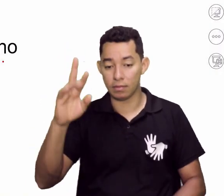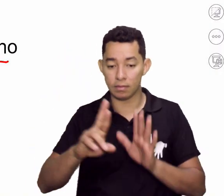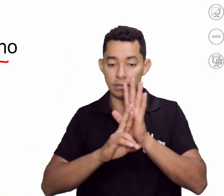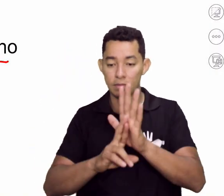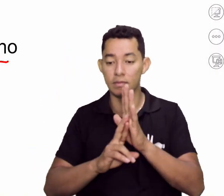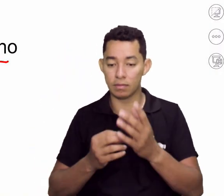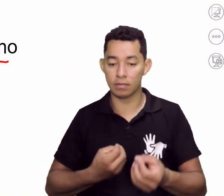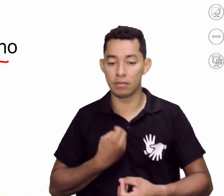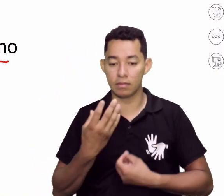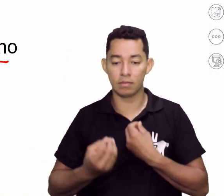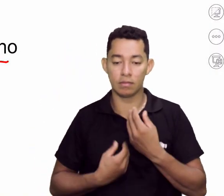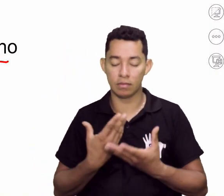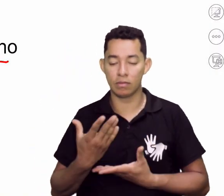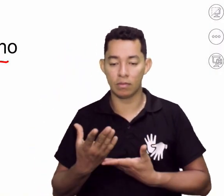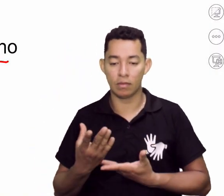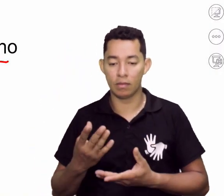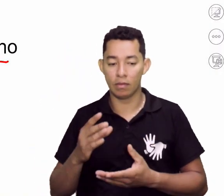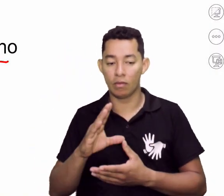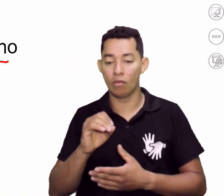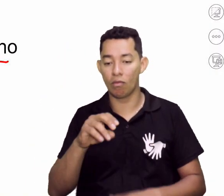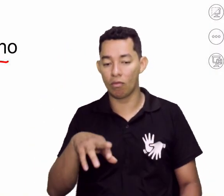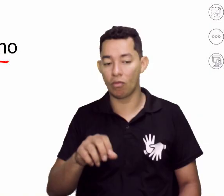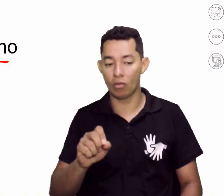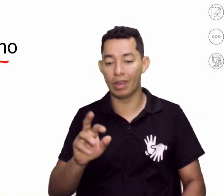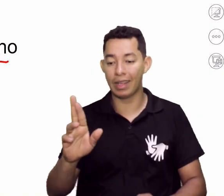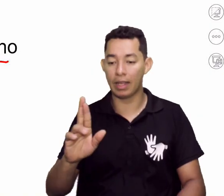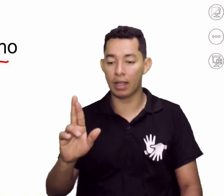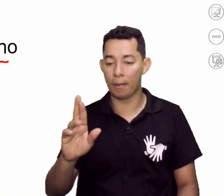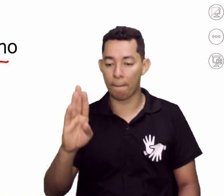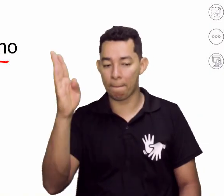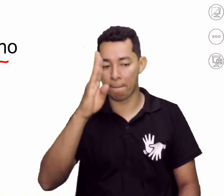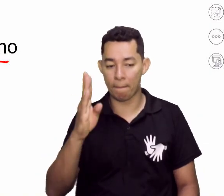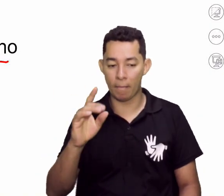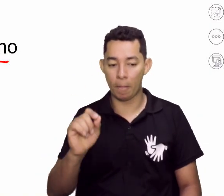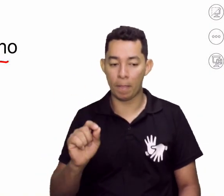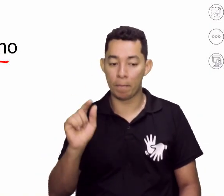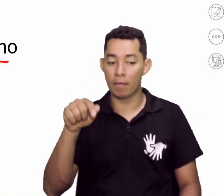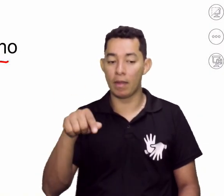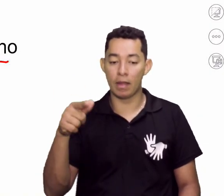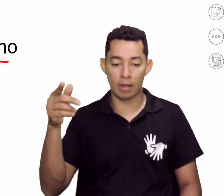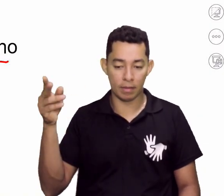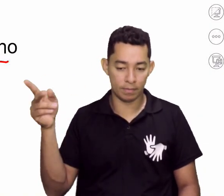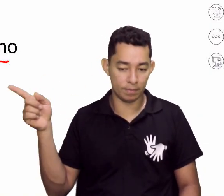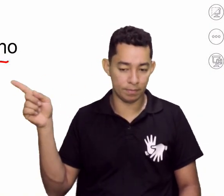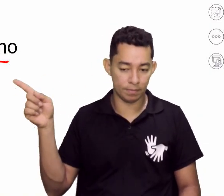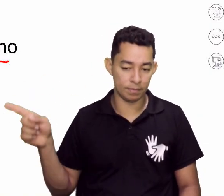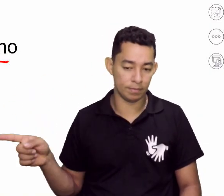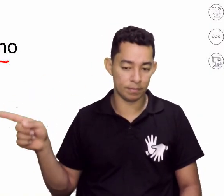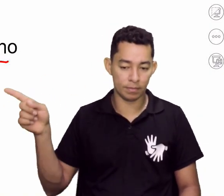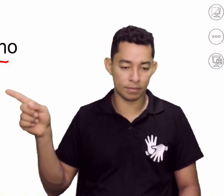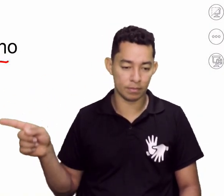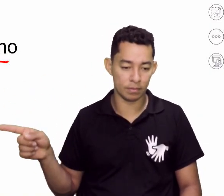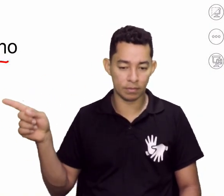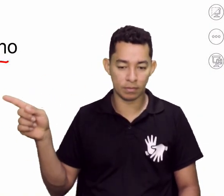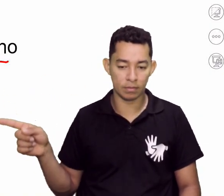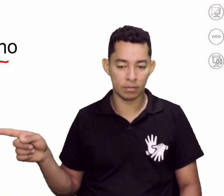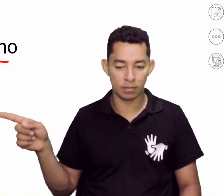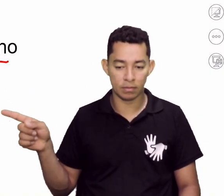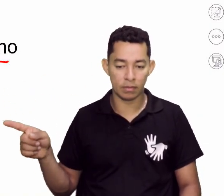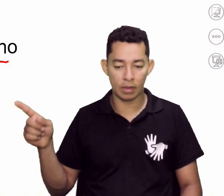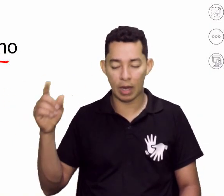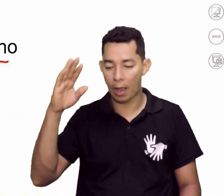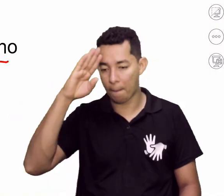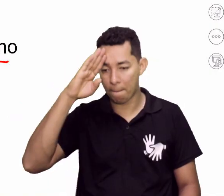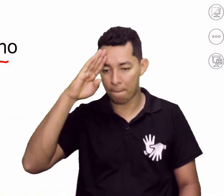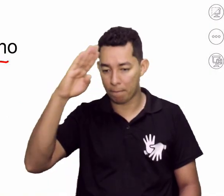poesia concreta no Brasil foram Augusto de Campos e Haroldo de Campos, irmãos, Décio